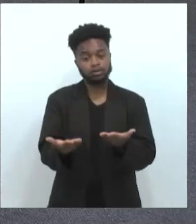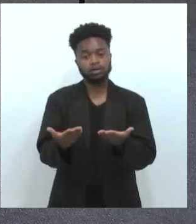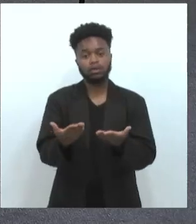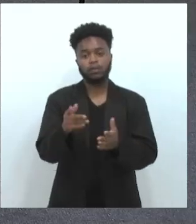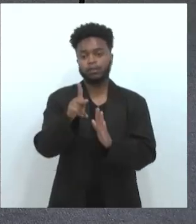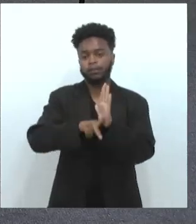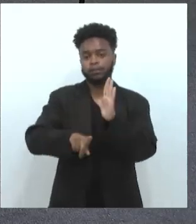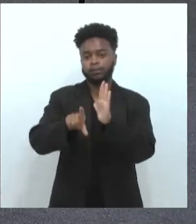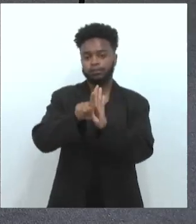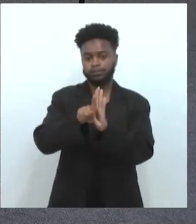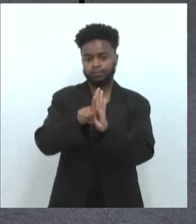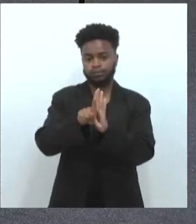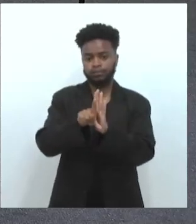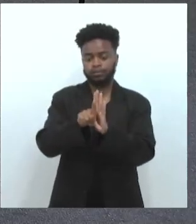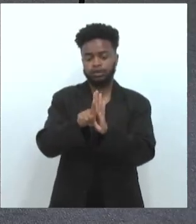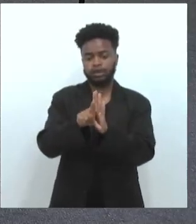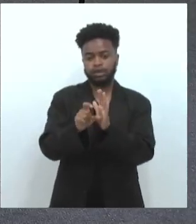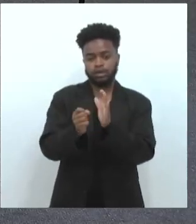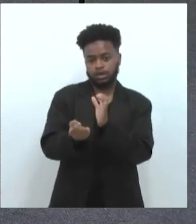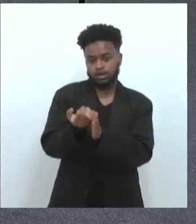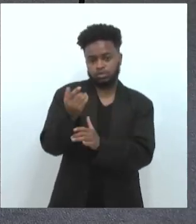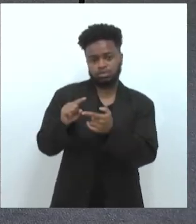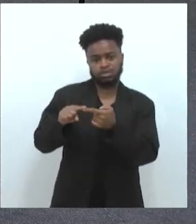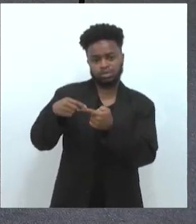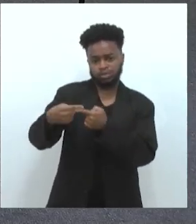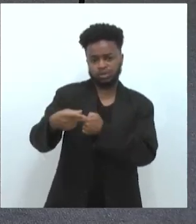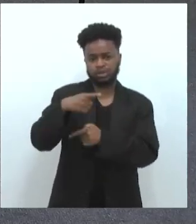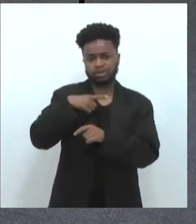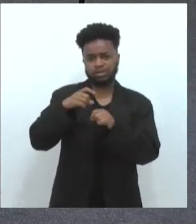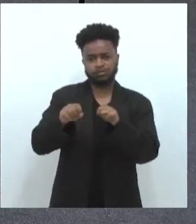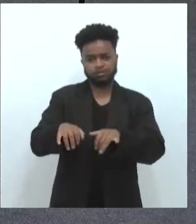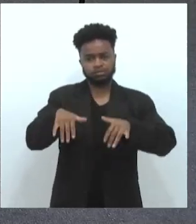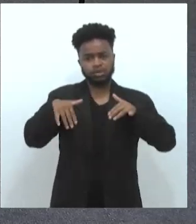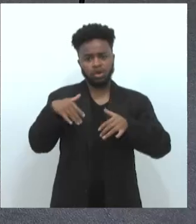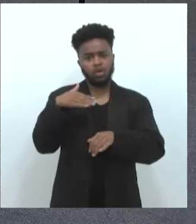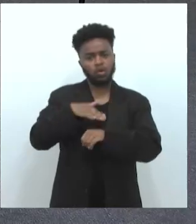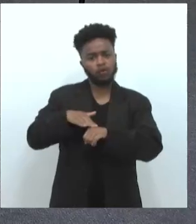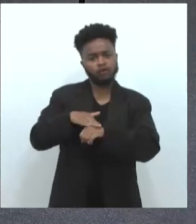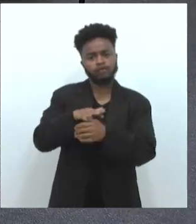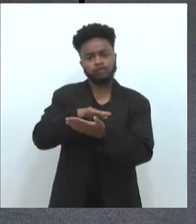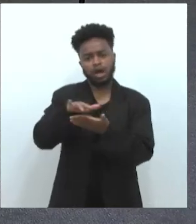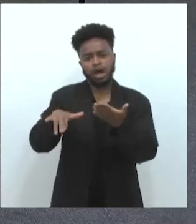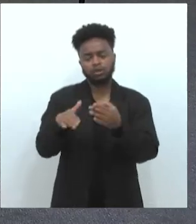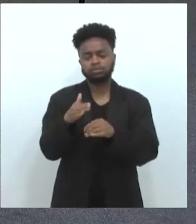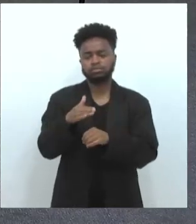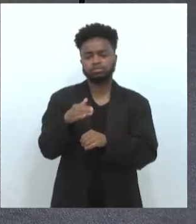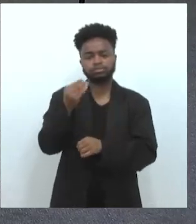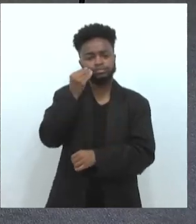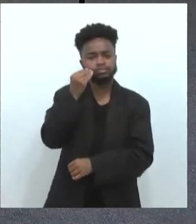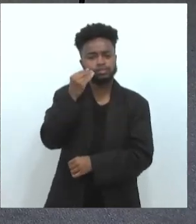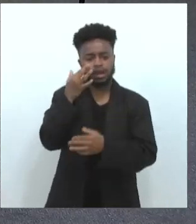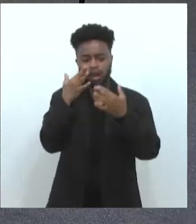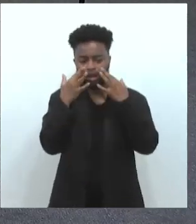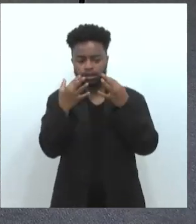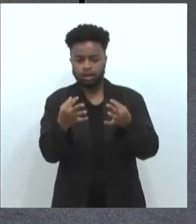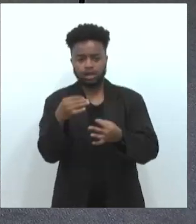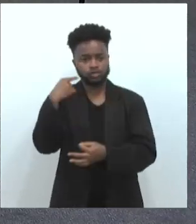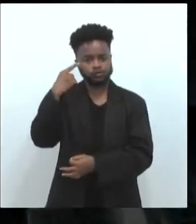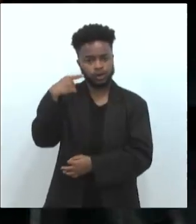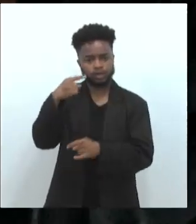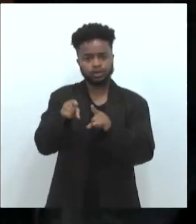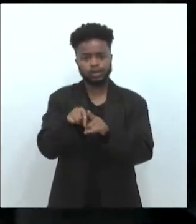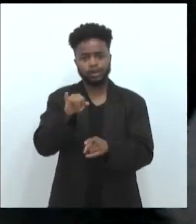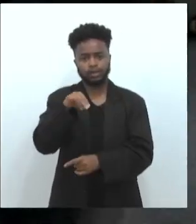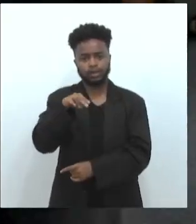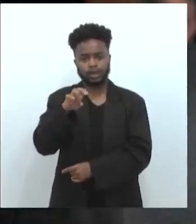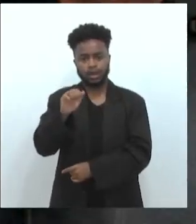de lei surgiu depois de várias audiências públicas, ouvindo advogados, ouvindo o INEA, que aperfeiçoou